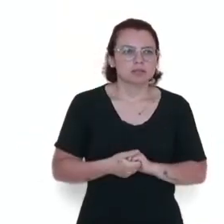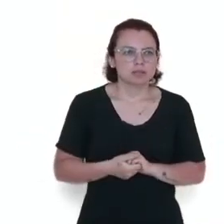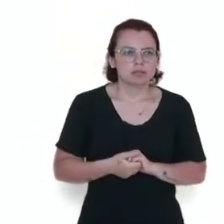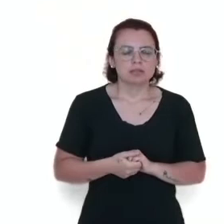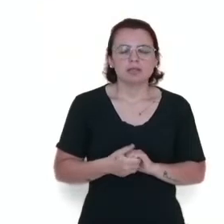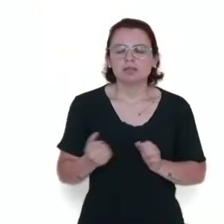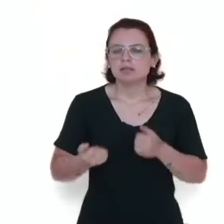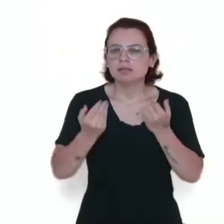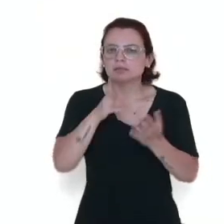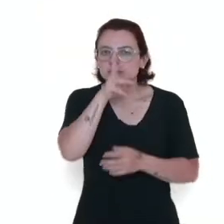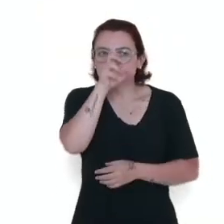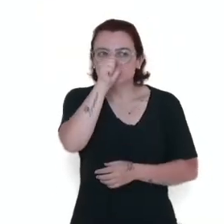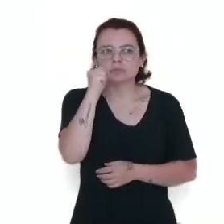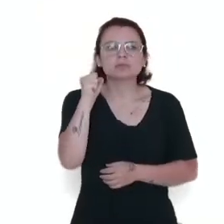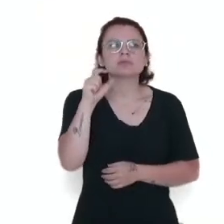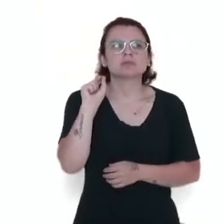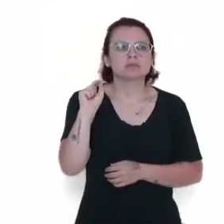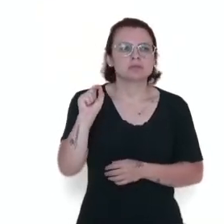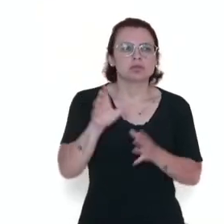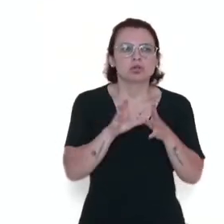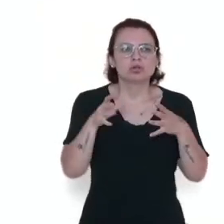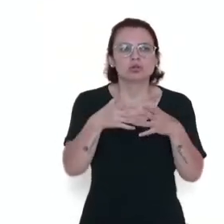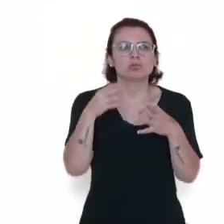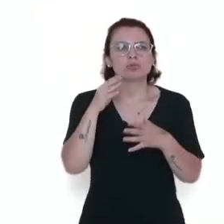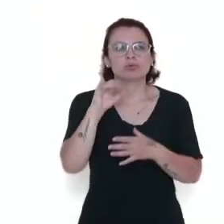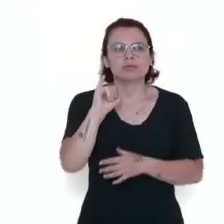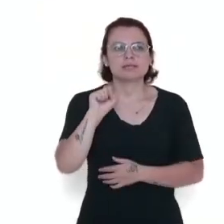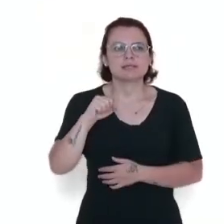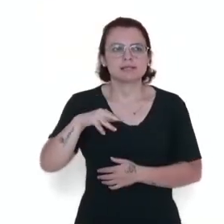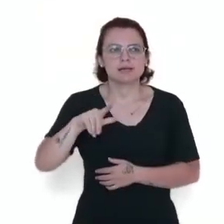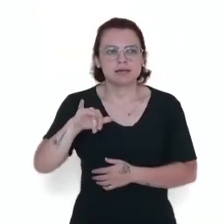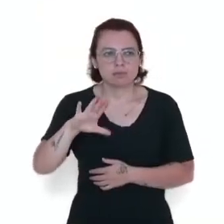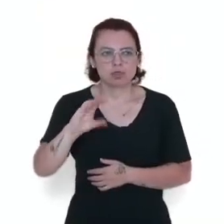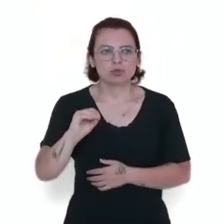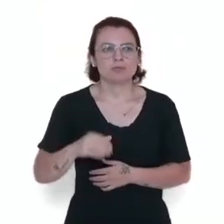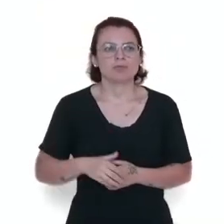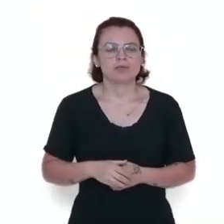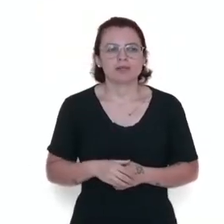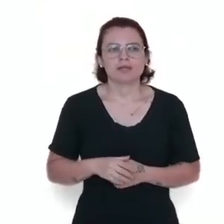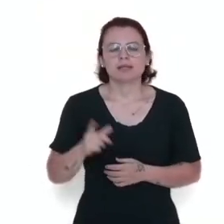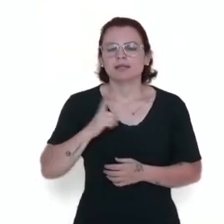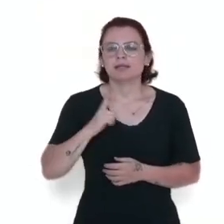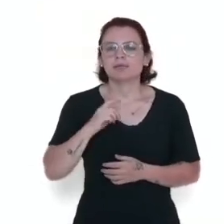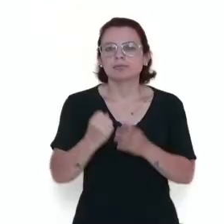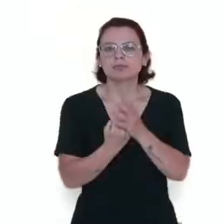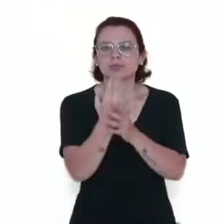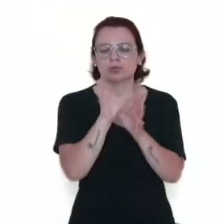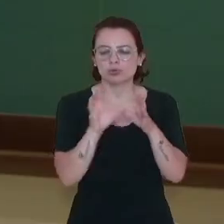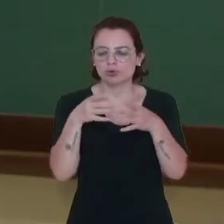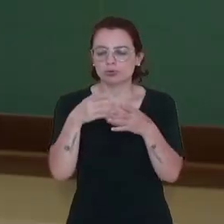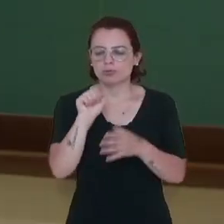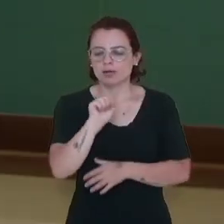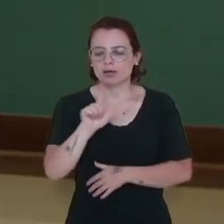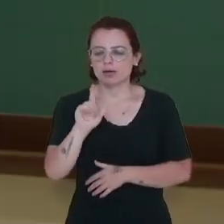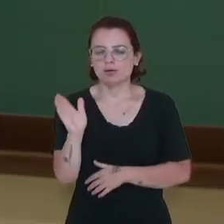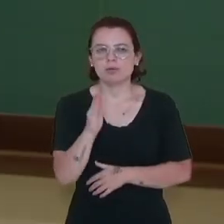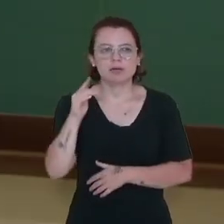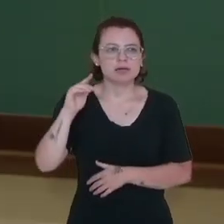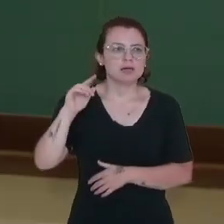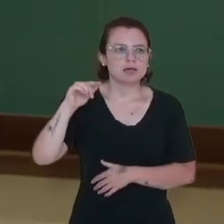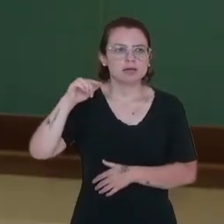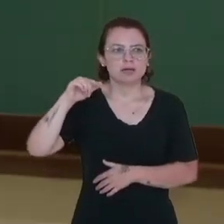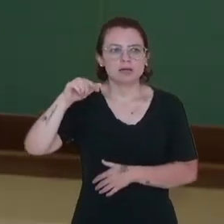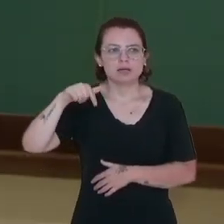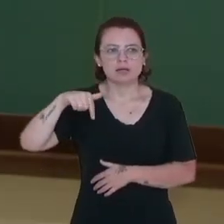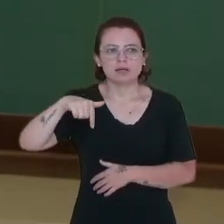fundamentalistas islâmicos, como no caso, né, surgiu então a Al-Qaeda e o Estado Islâmico, né, o ISIS.